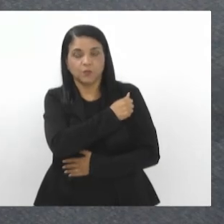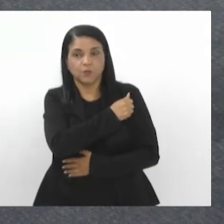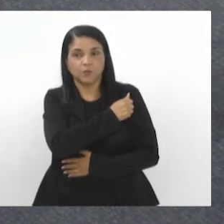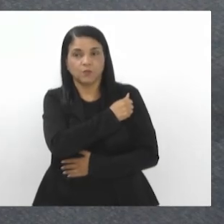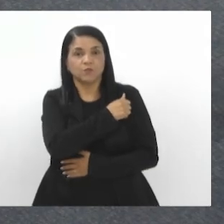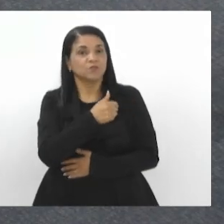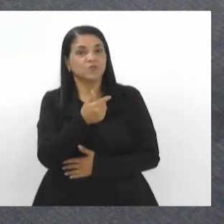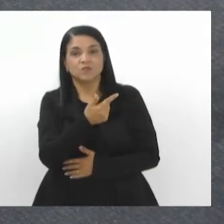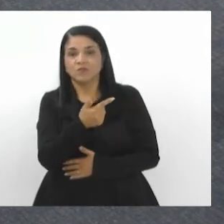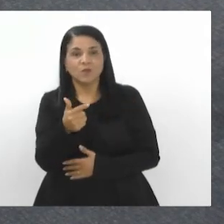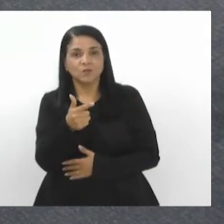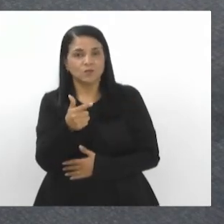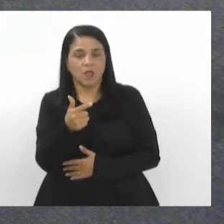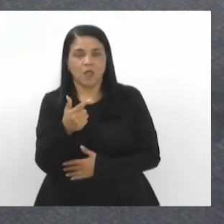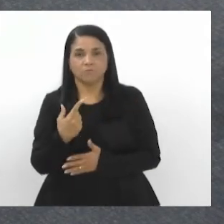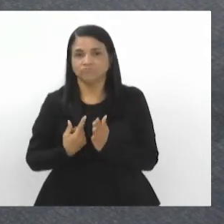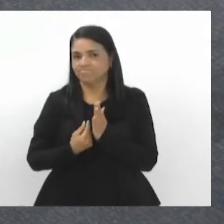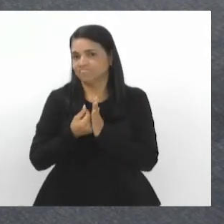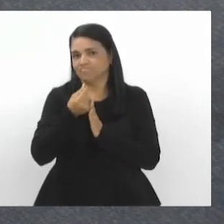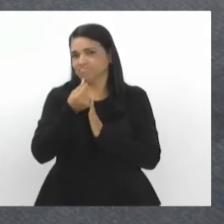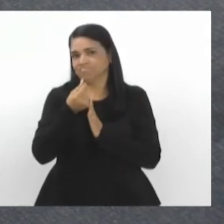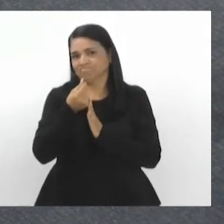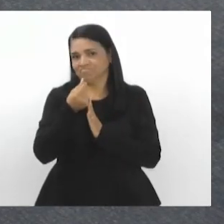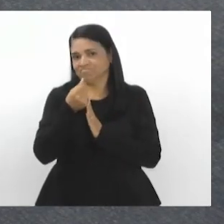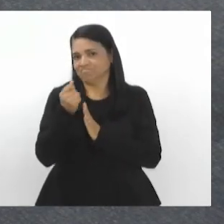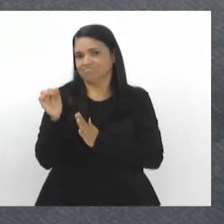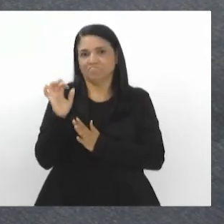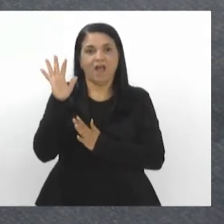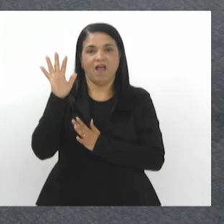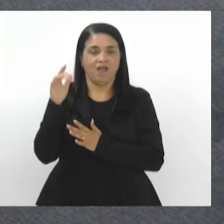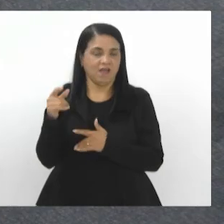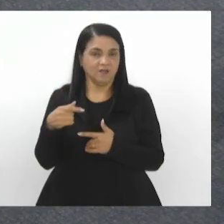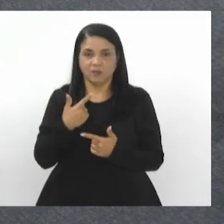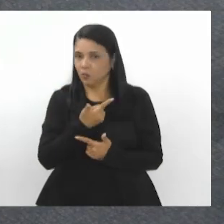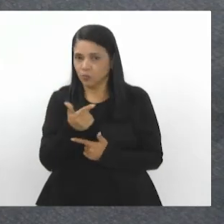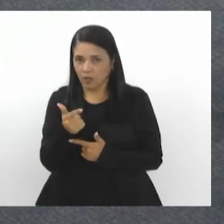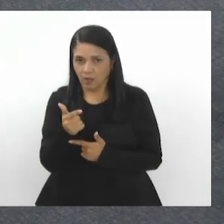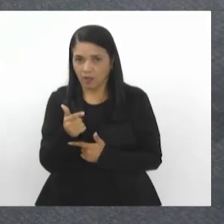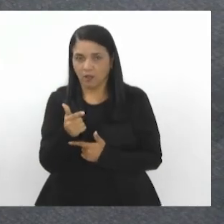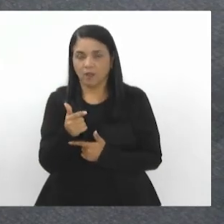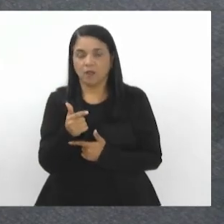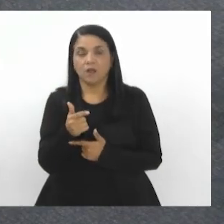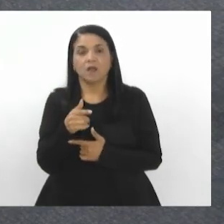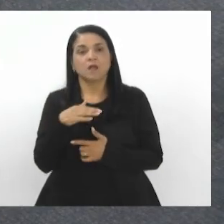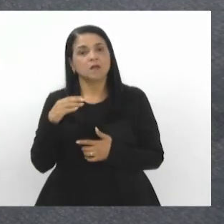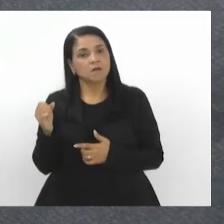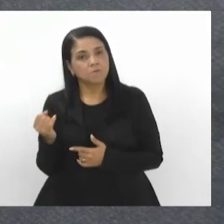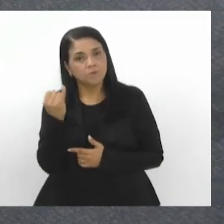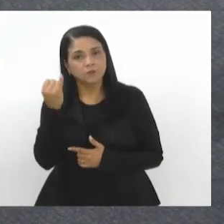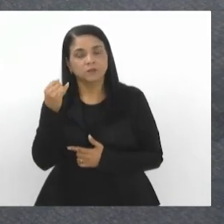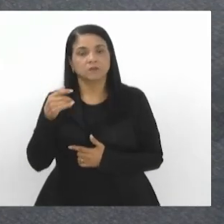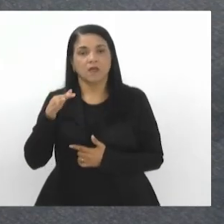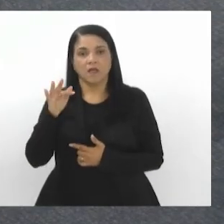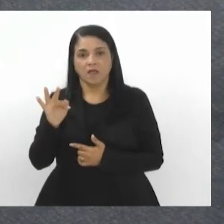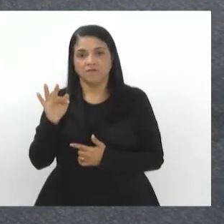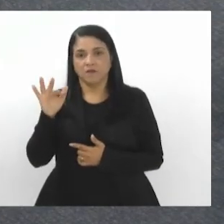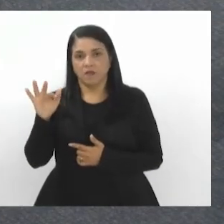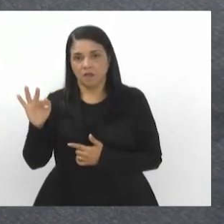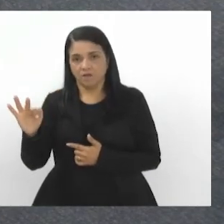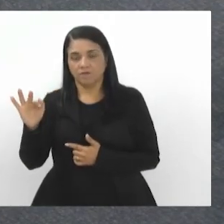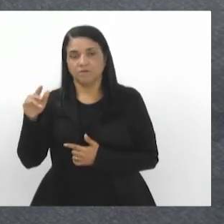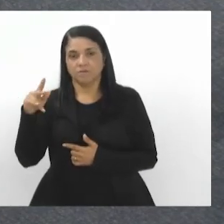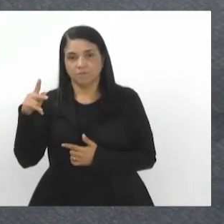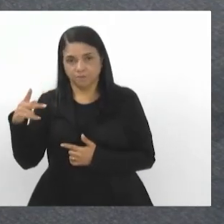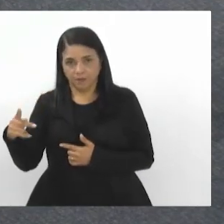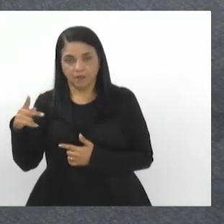não têm um alto poder aquisitivo. Então, é muito importante que a FFP do campus de São